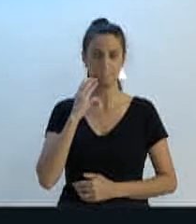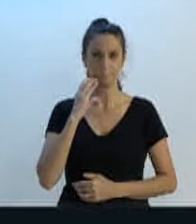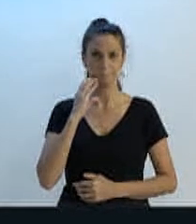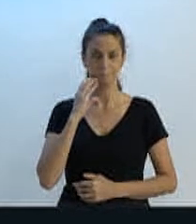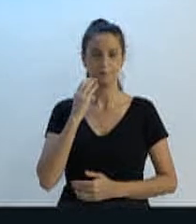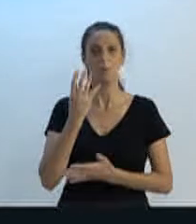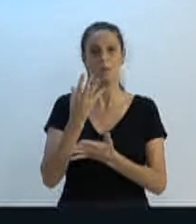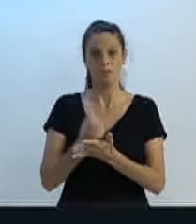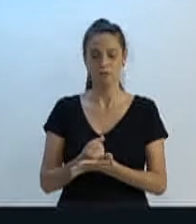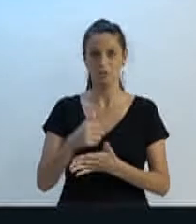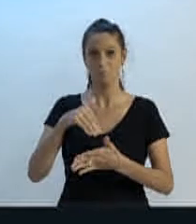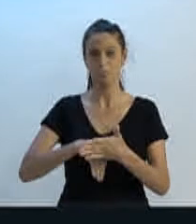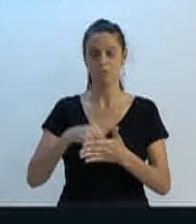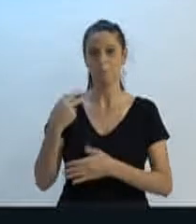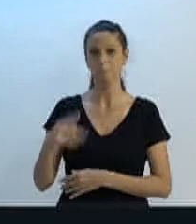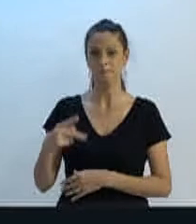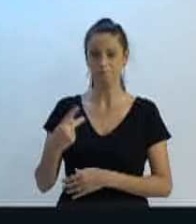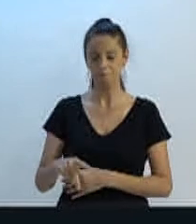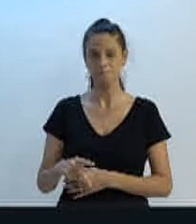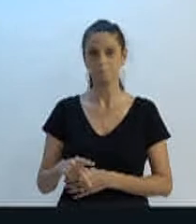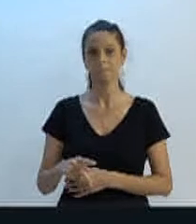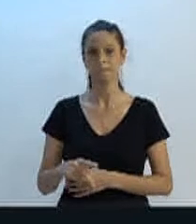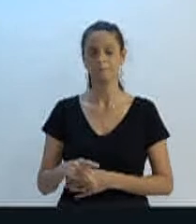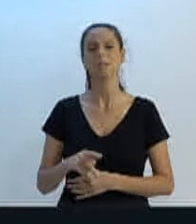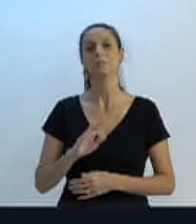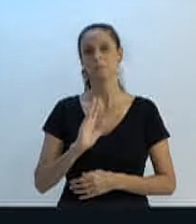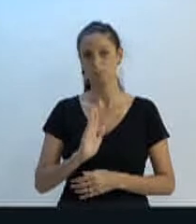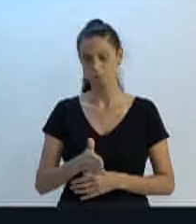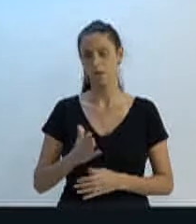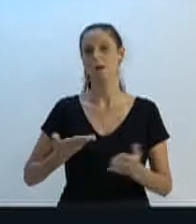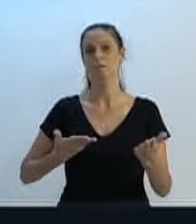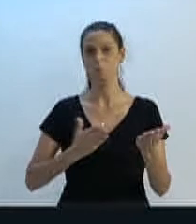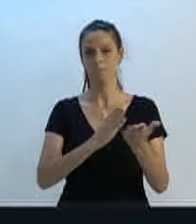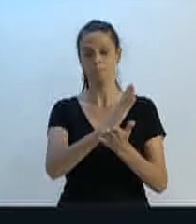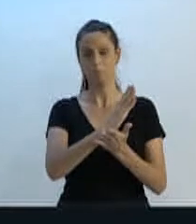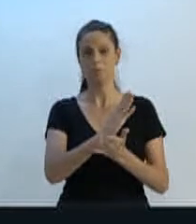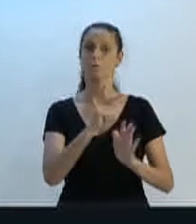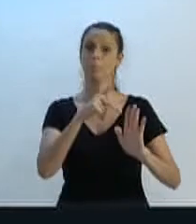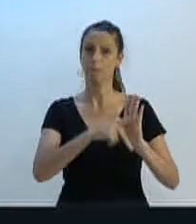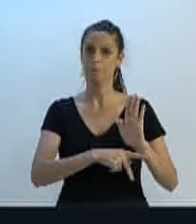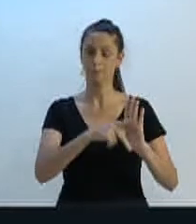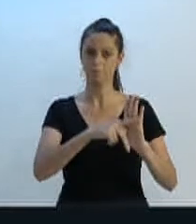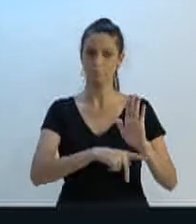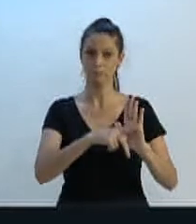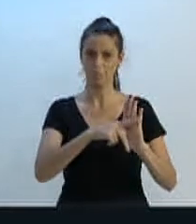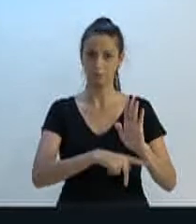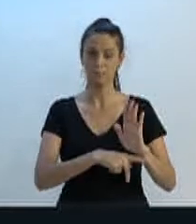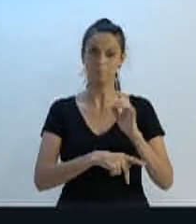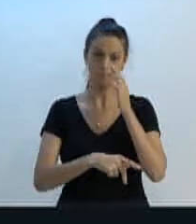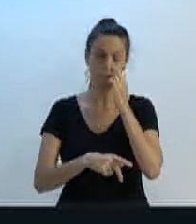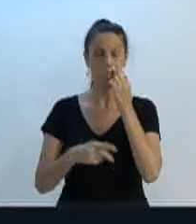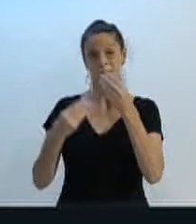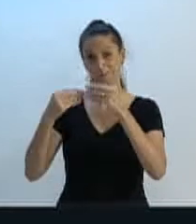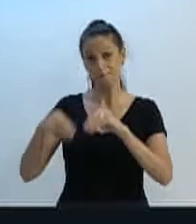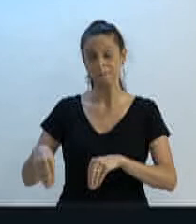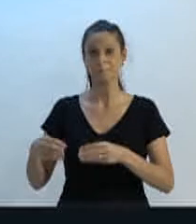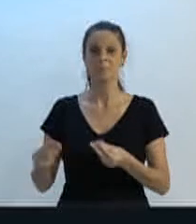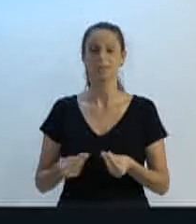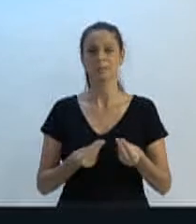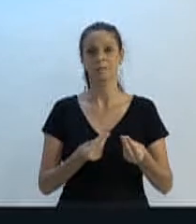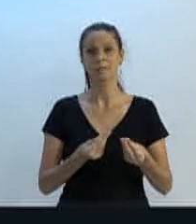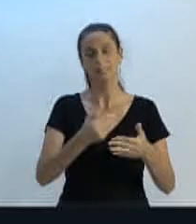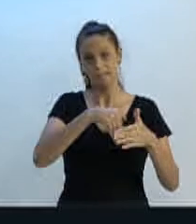O substitutivo global, então, foi aprovado, ficando o projeto, então, prejudicado, encaminhado